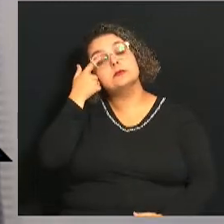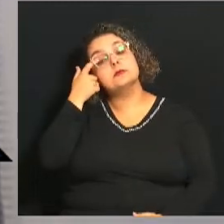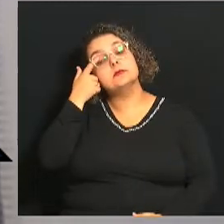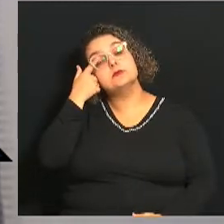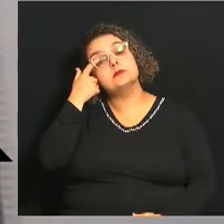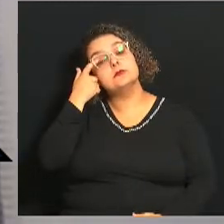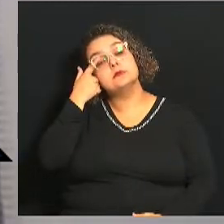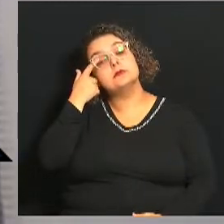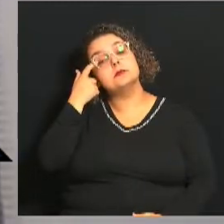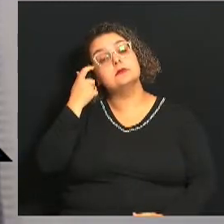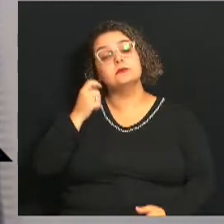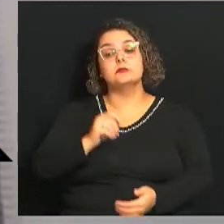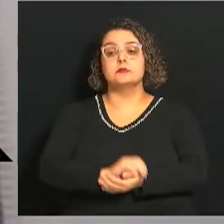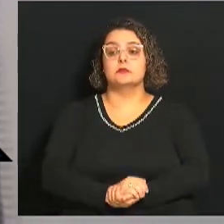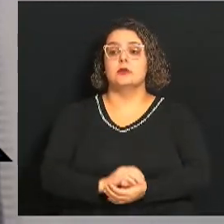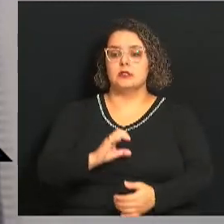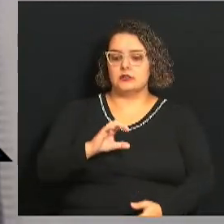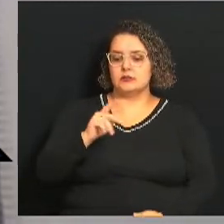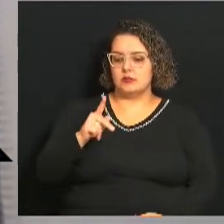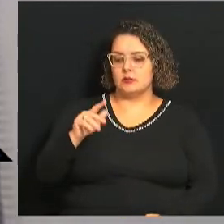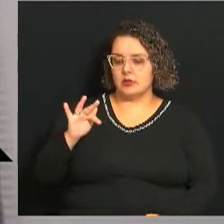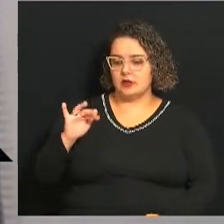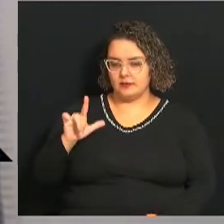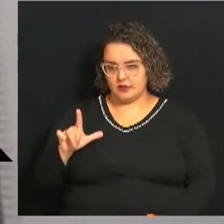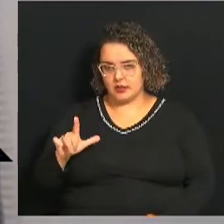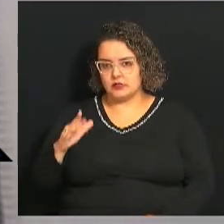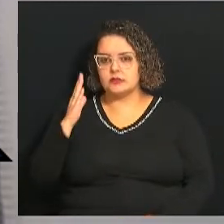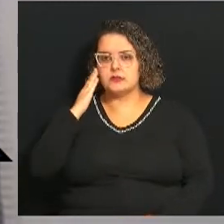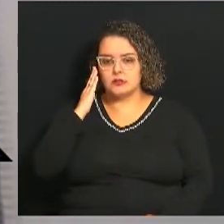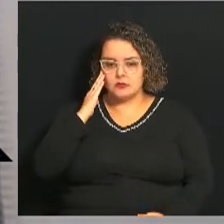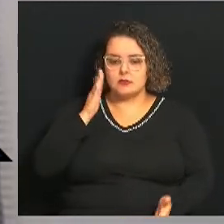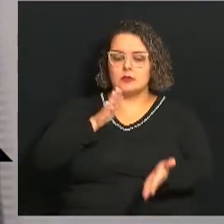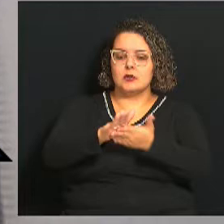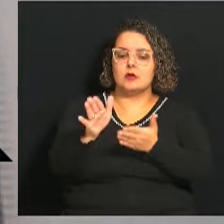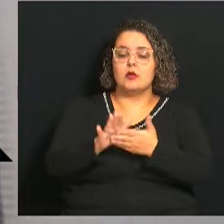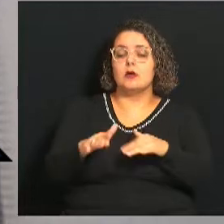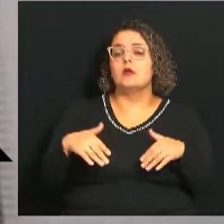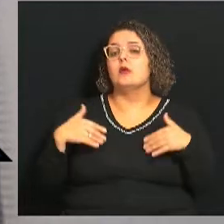isso em relação ao CPF, a gente sabe que tudo isso é custo, né? Qual que seria